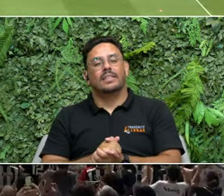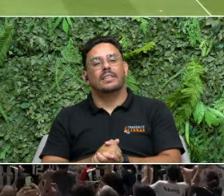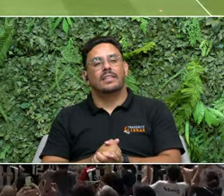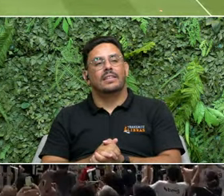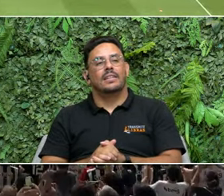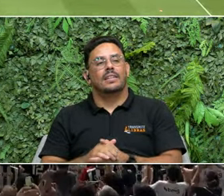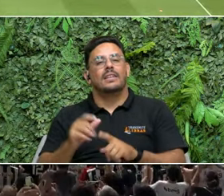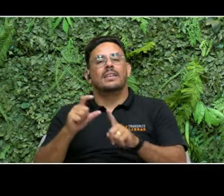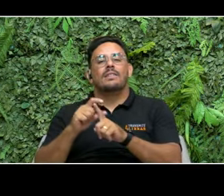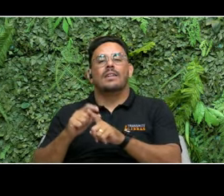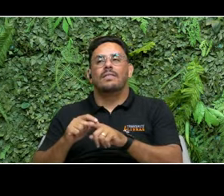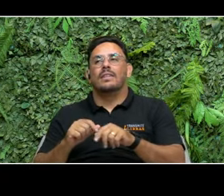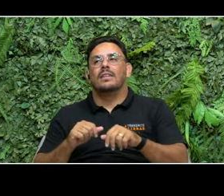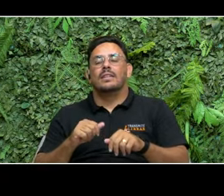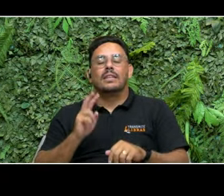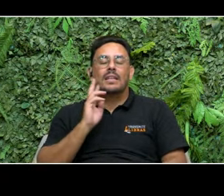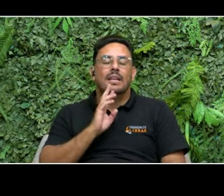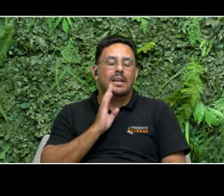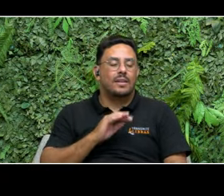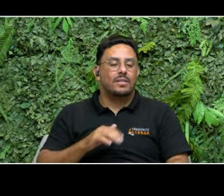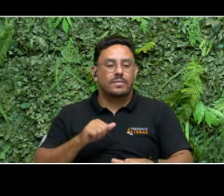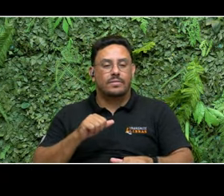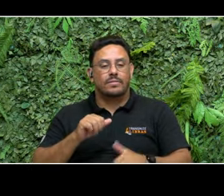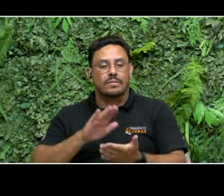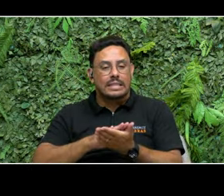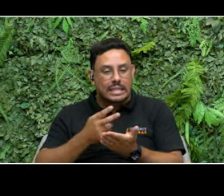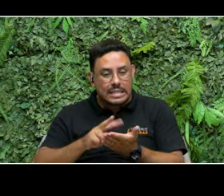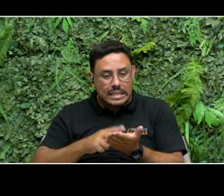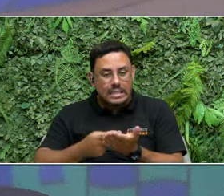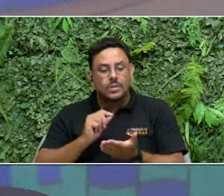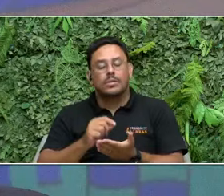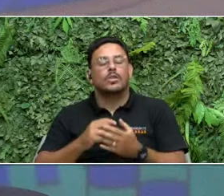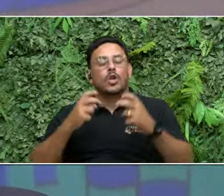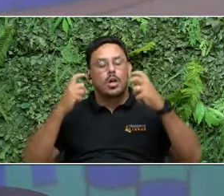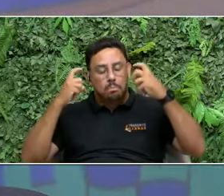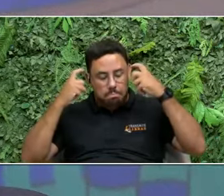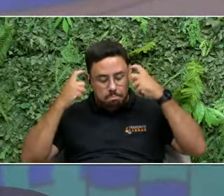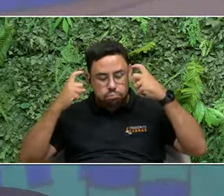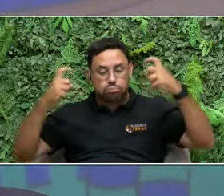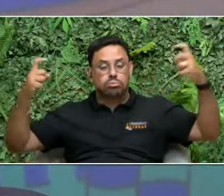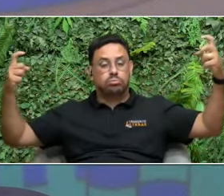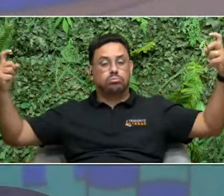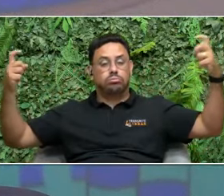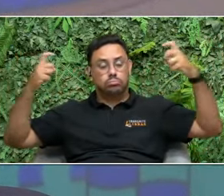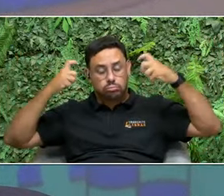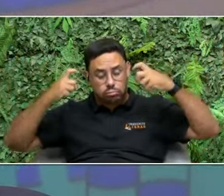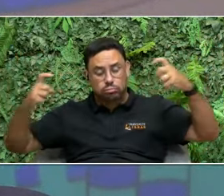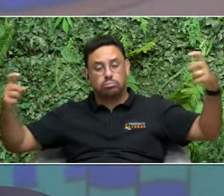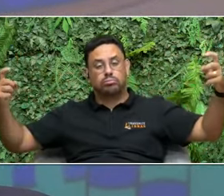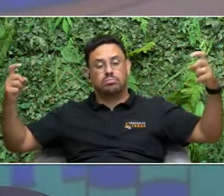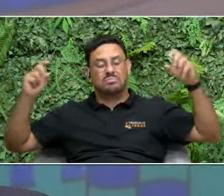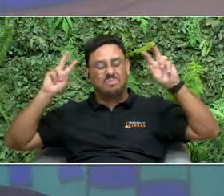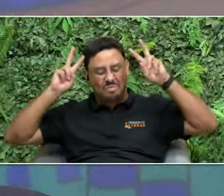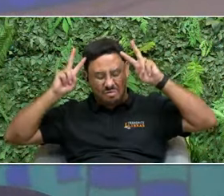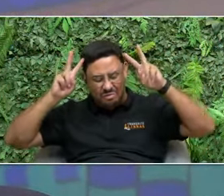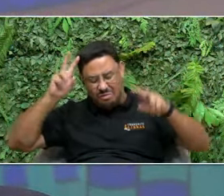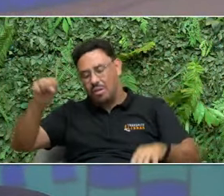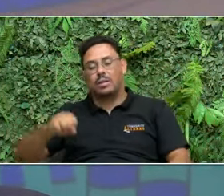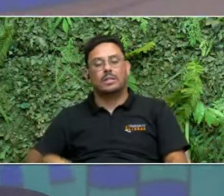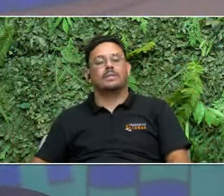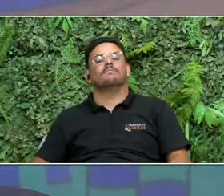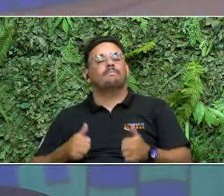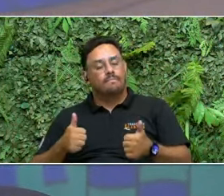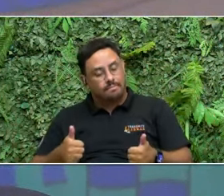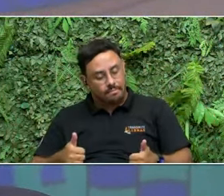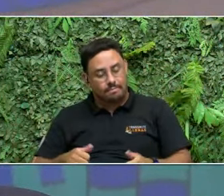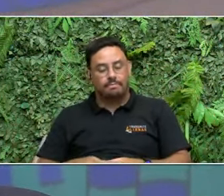ele palavra grau legal então traduzam ela para mim eu não sei o que é é um som muito alto estridente